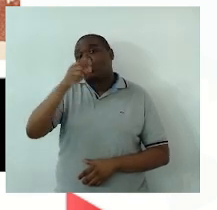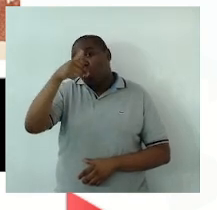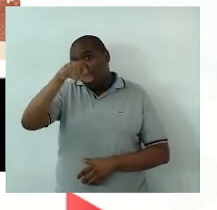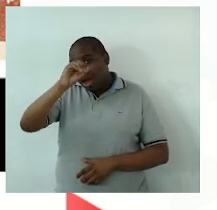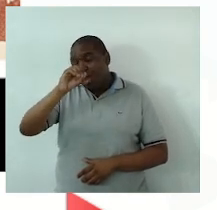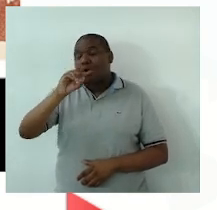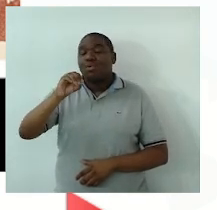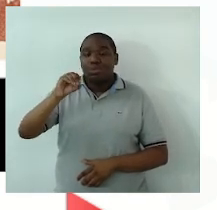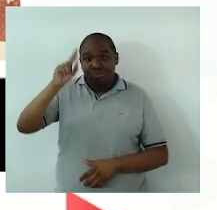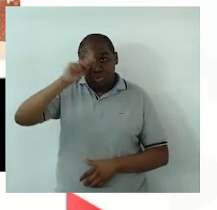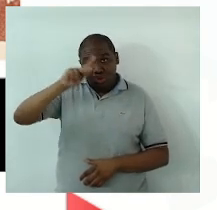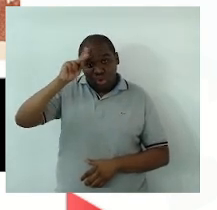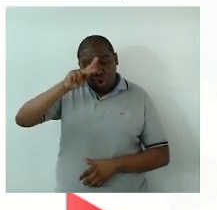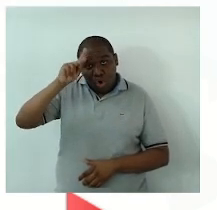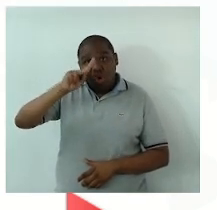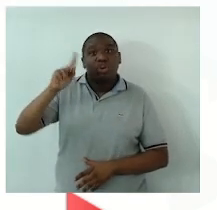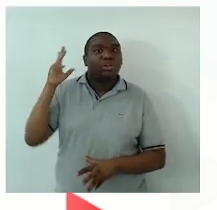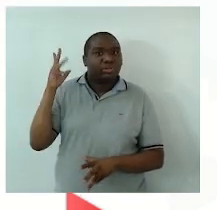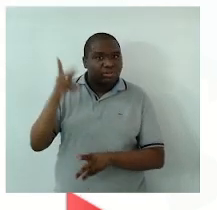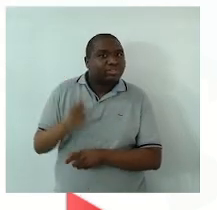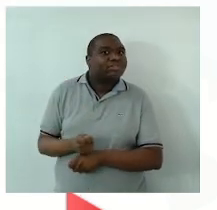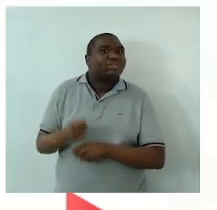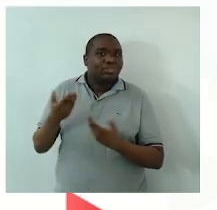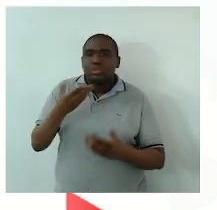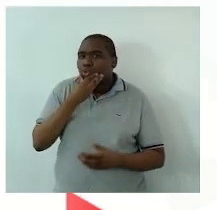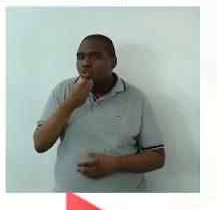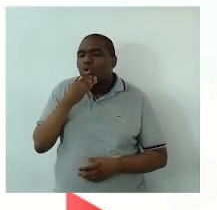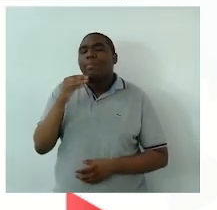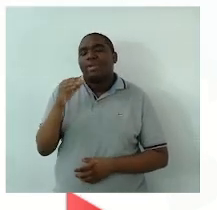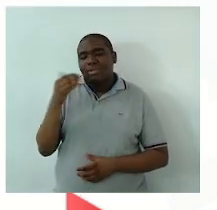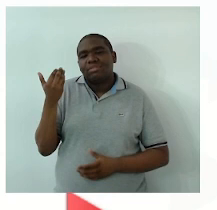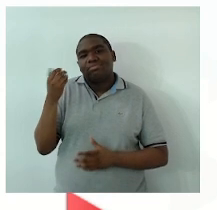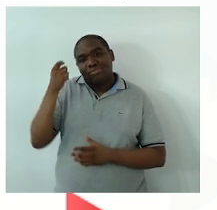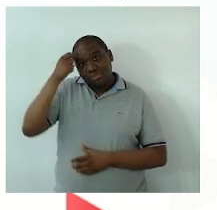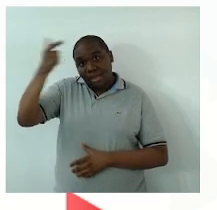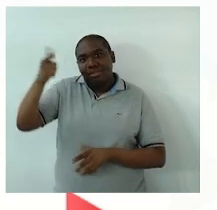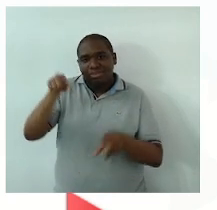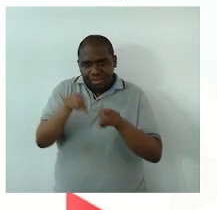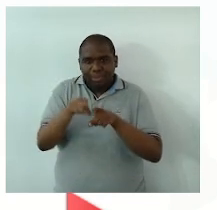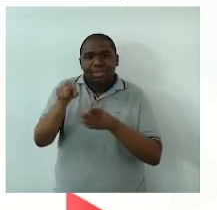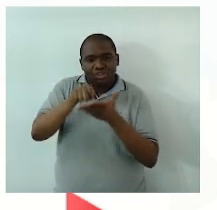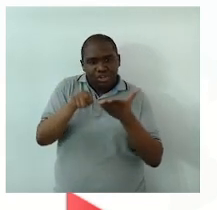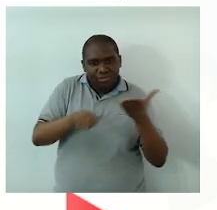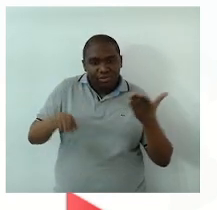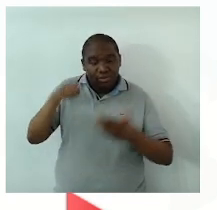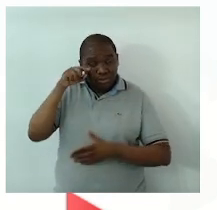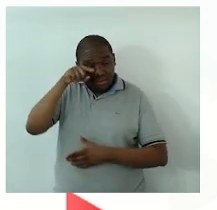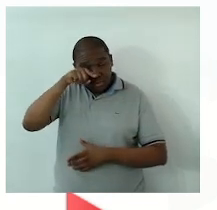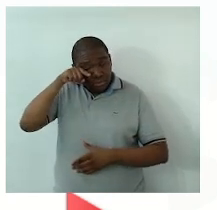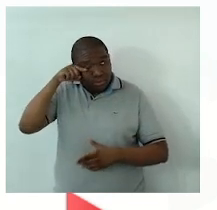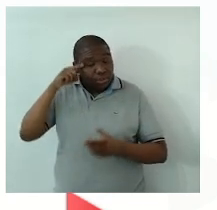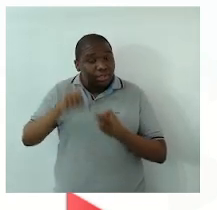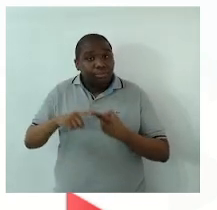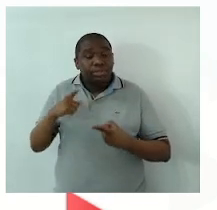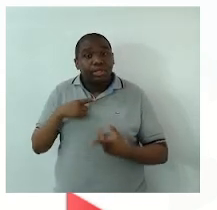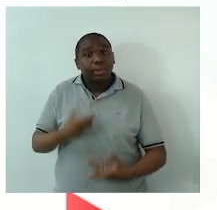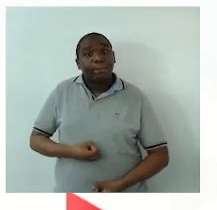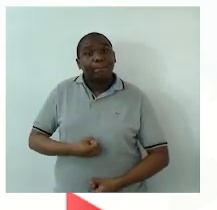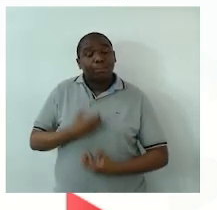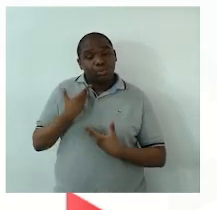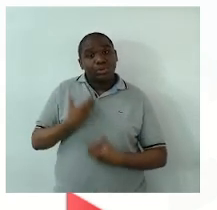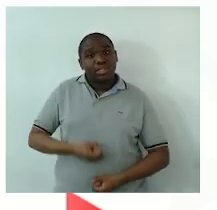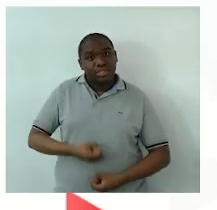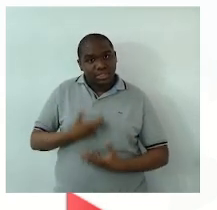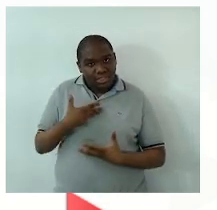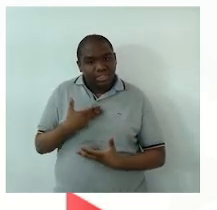principais dramas históricos de Shakespeare. E as poesias, né? Vênus e Adonis, que foi escrita